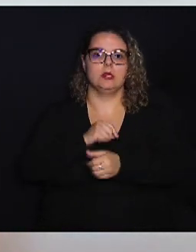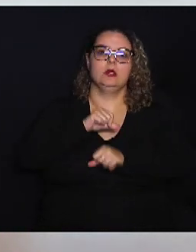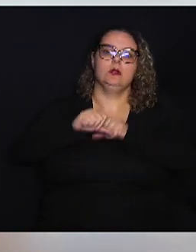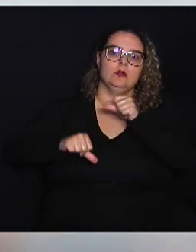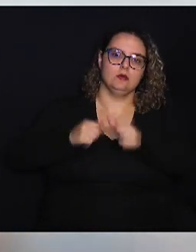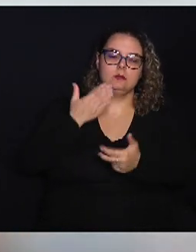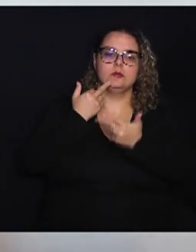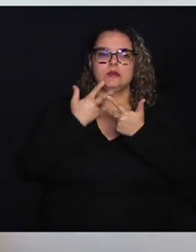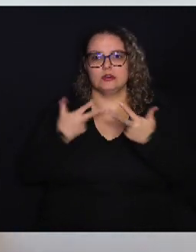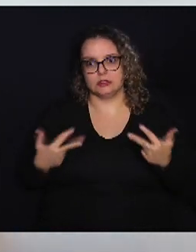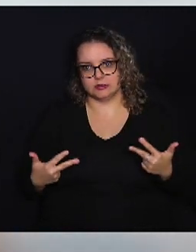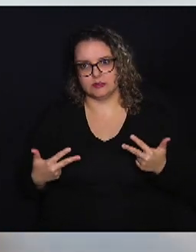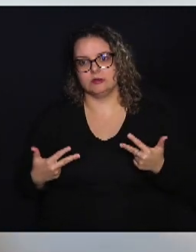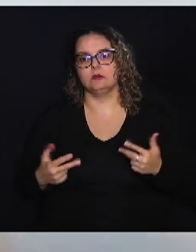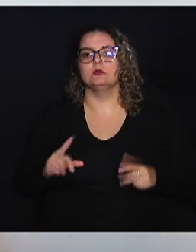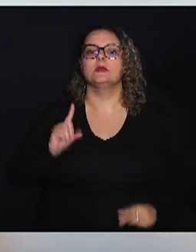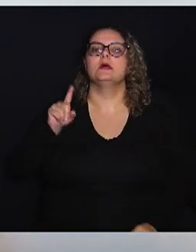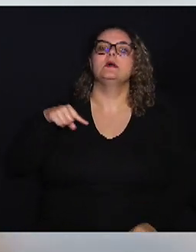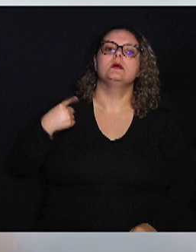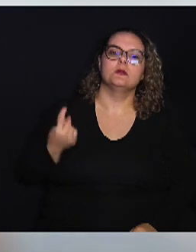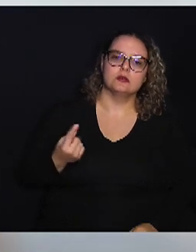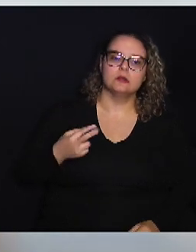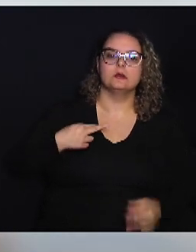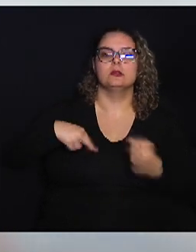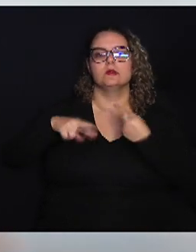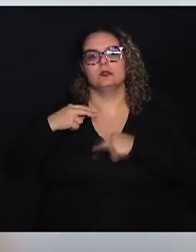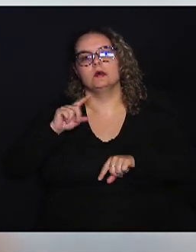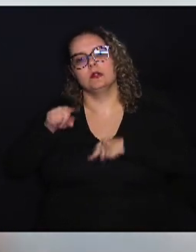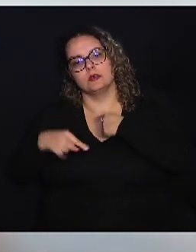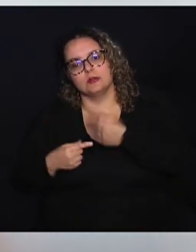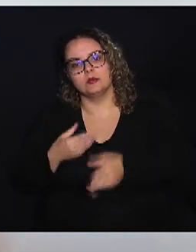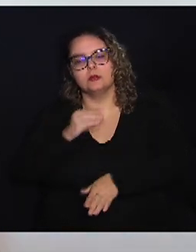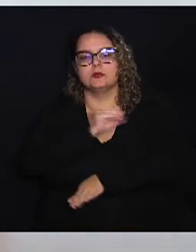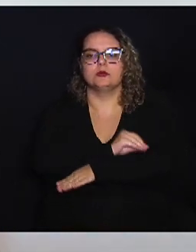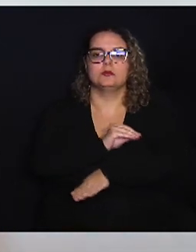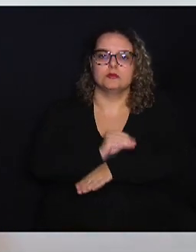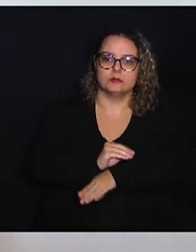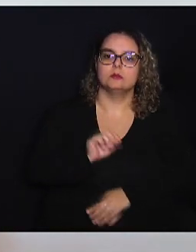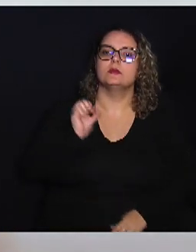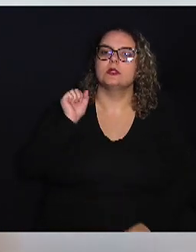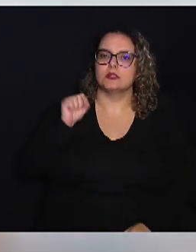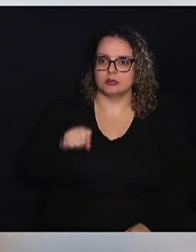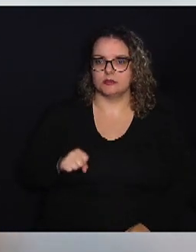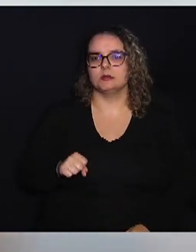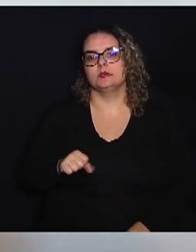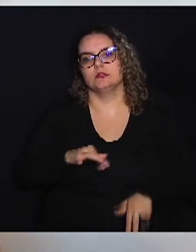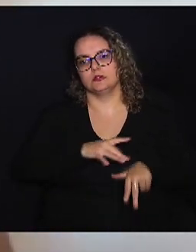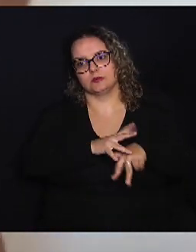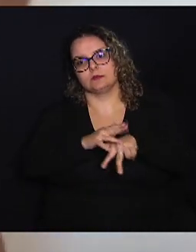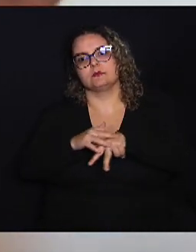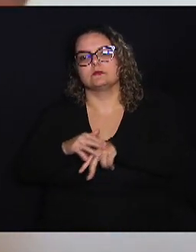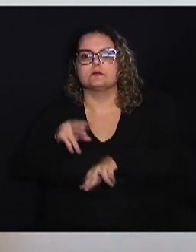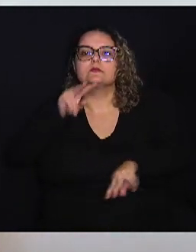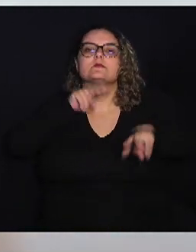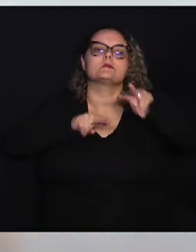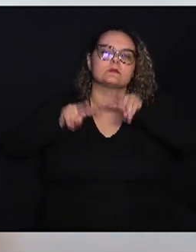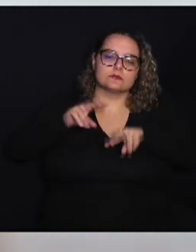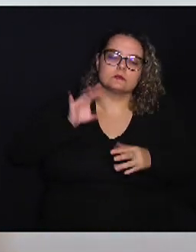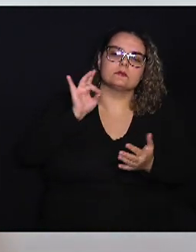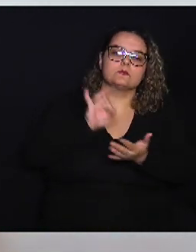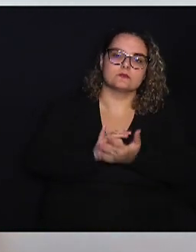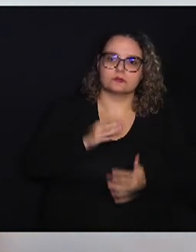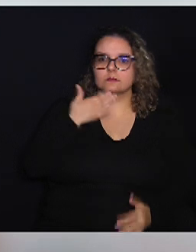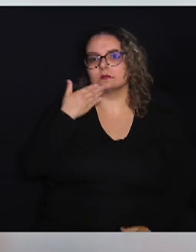da alimentação, para depois a gente vir associando outros cuidados, para aí sim esse paciente, né, visualizar realmente uma melhora